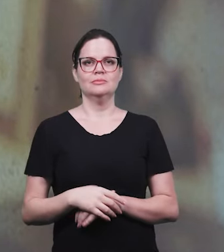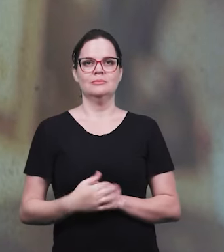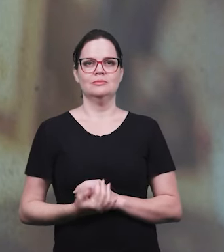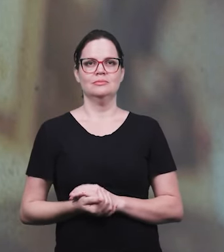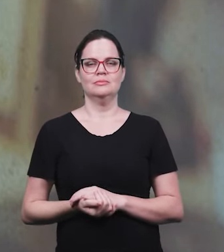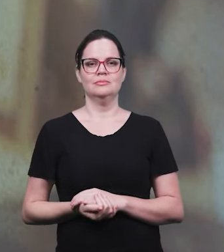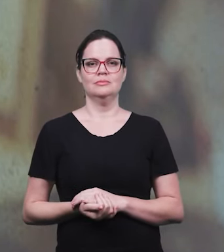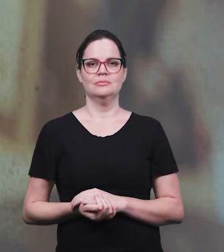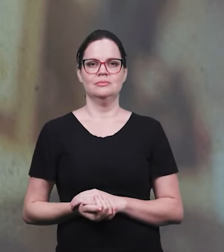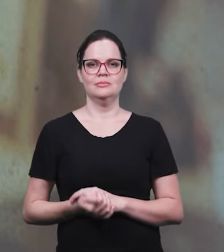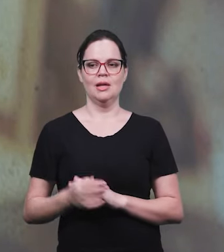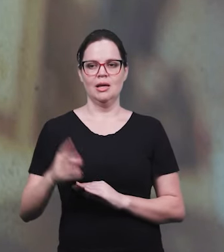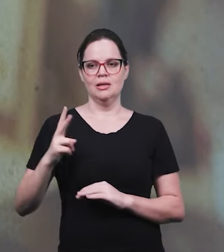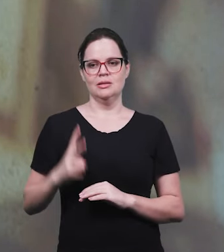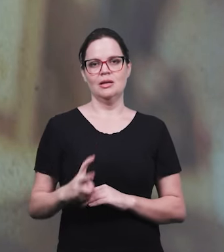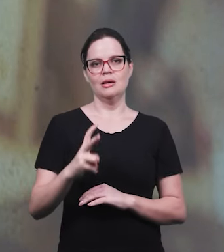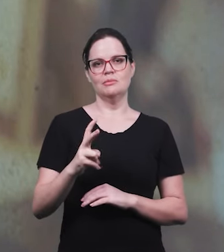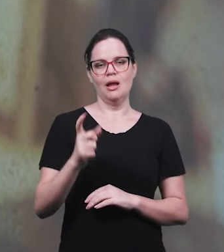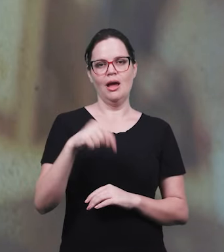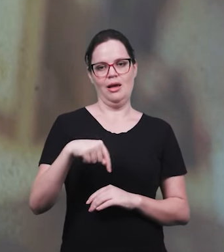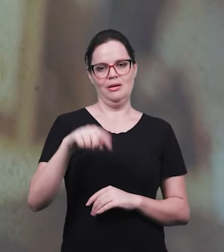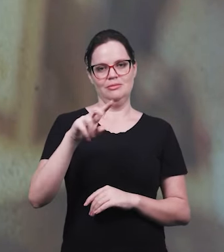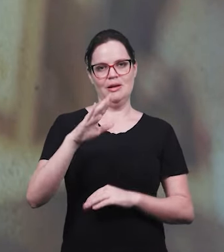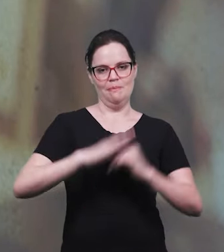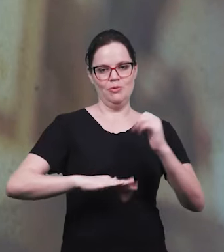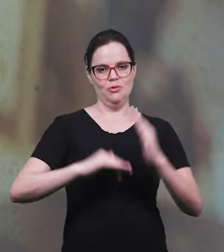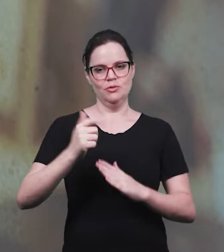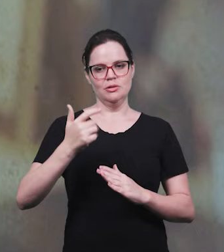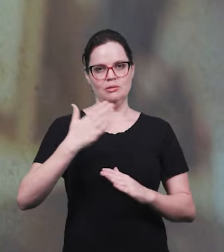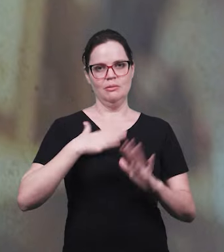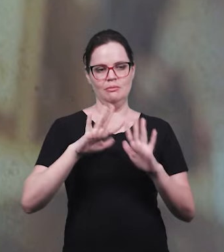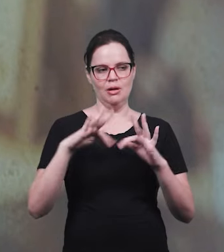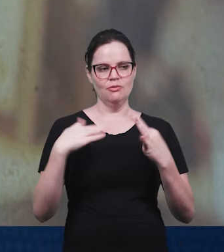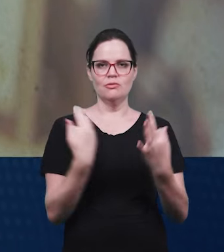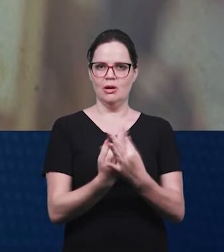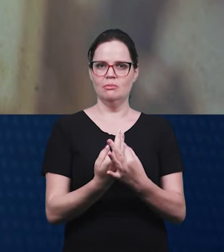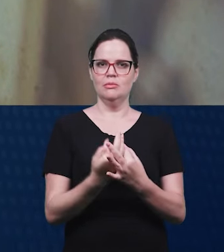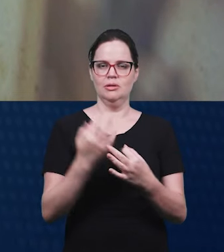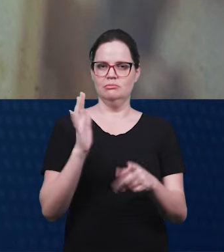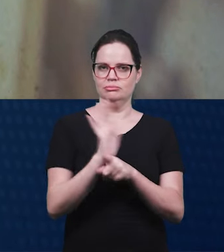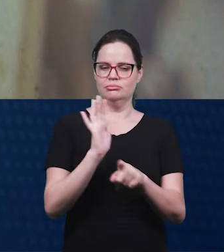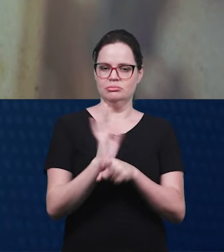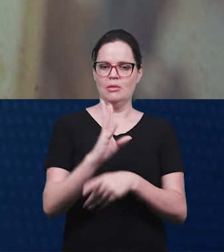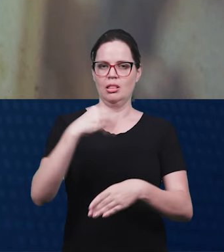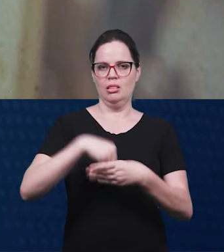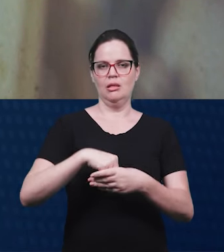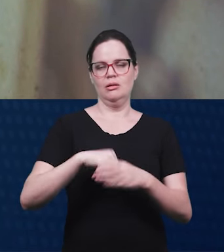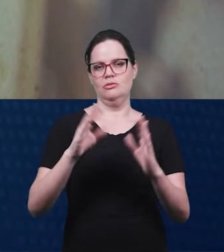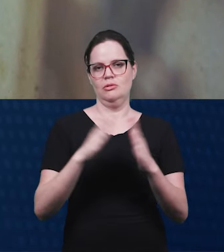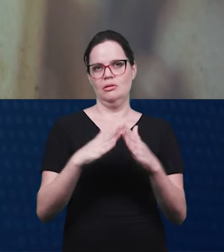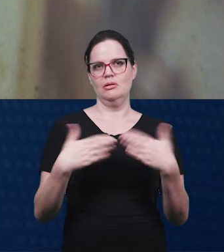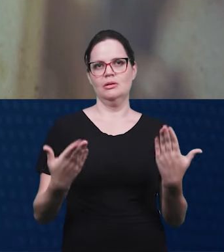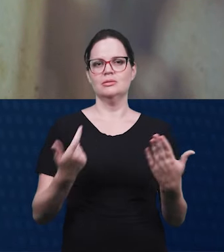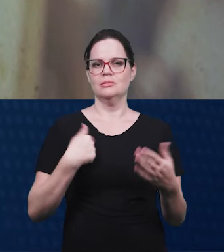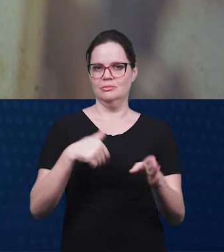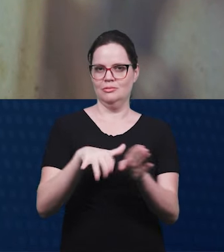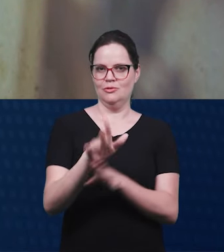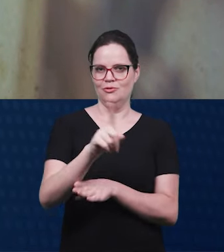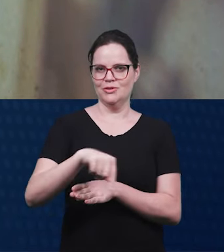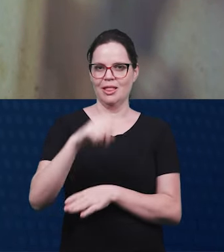né, no qual eu e minha família vivemos da advocacia. E recomendo também aqueles que